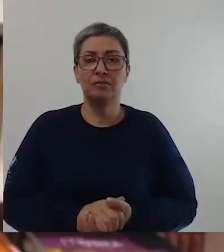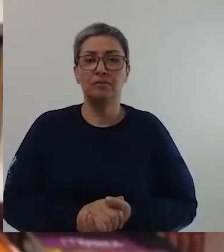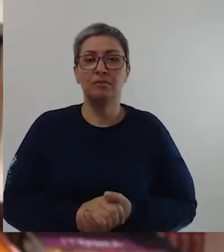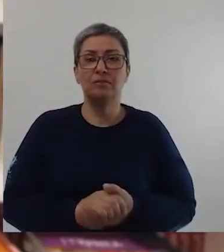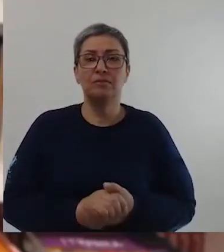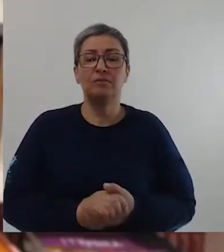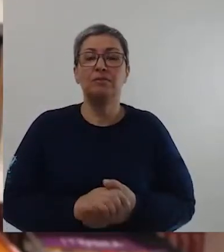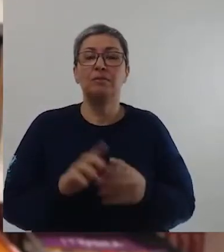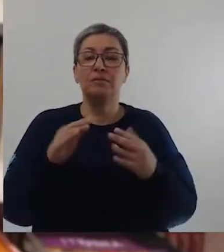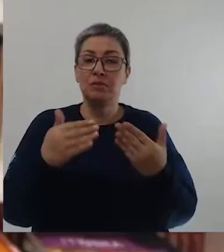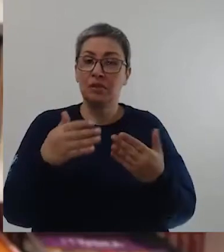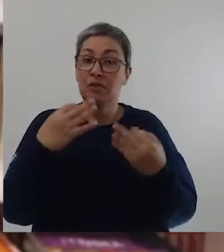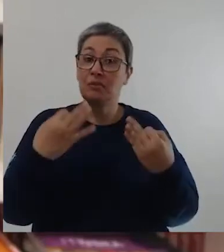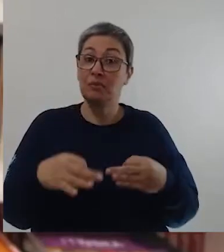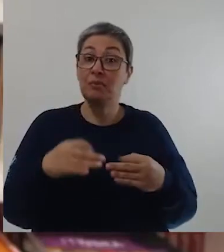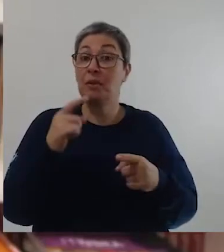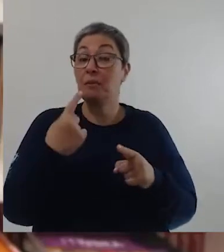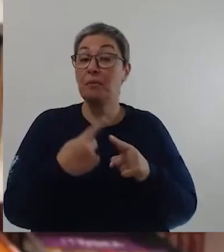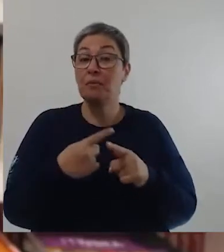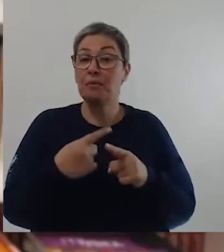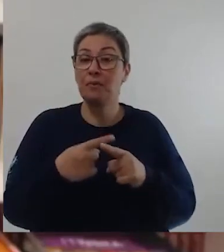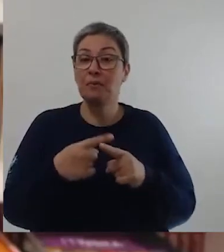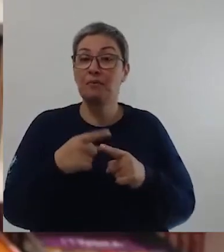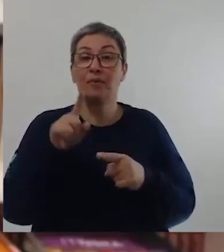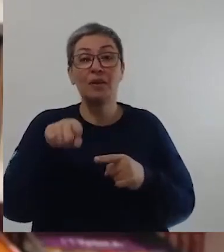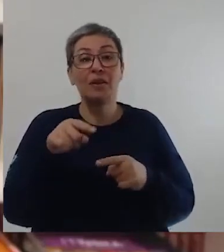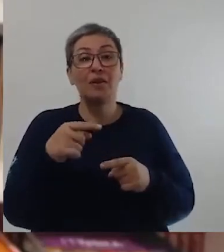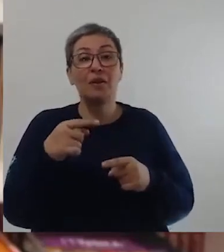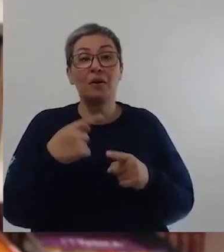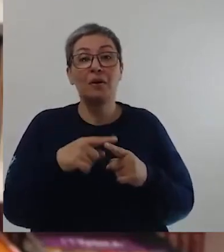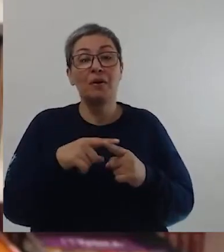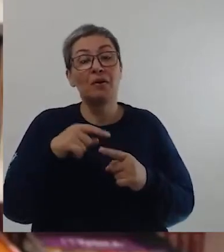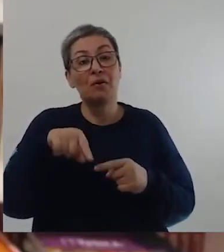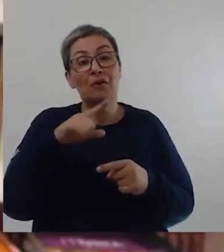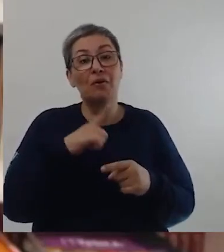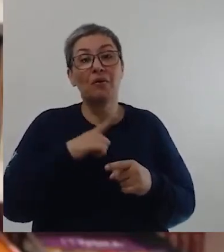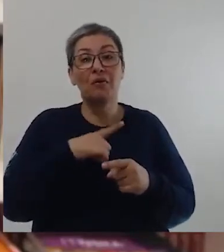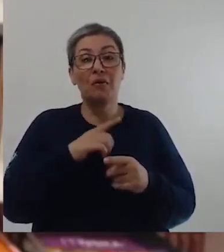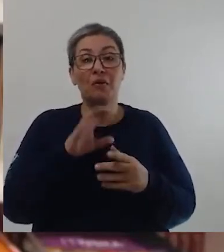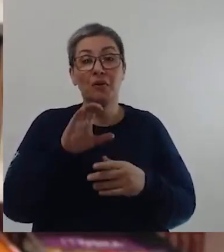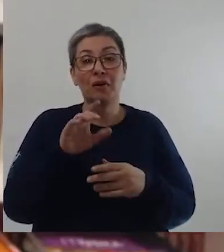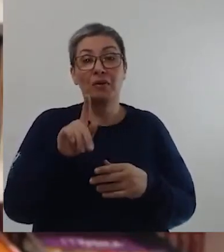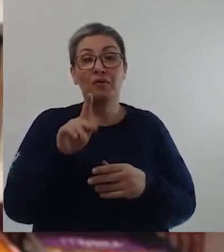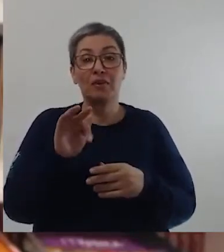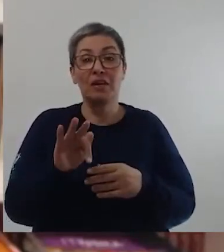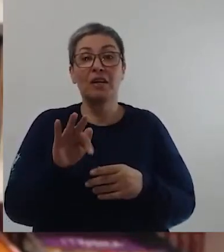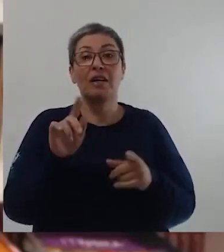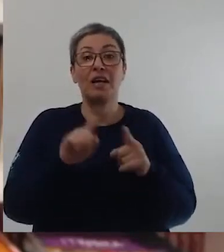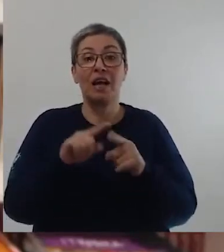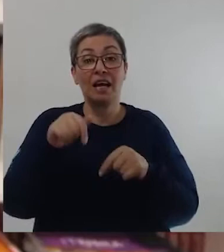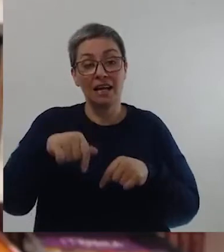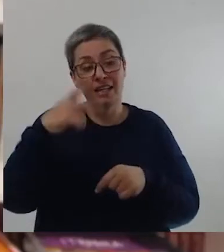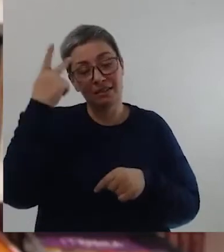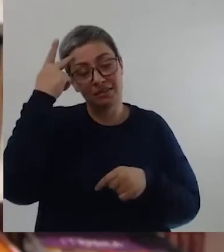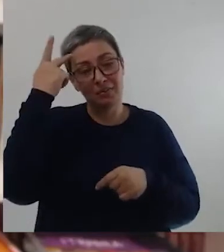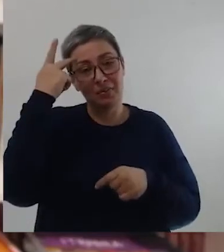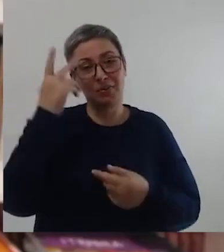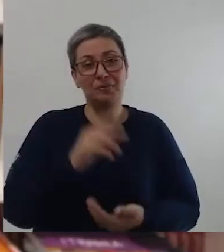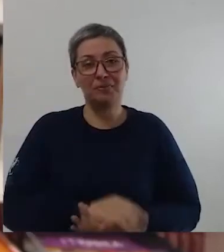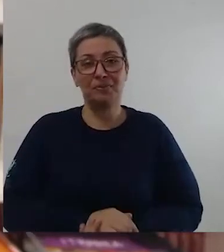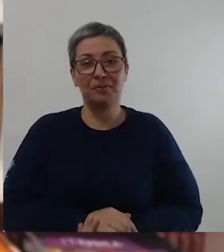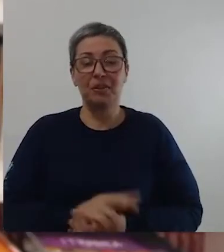viu começou certo isso só porque é porque você deve ter tirado o seu CPF